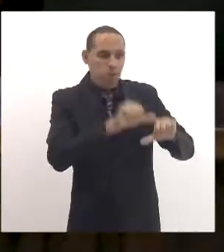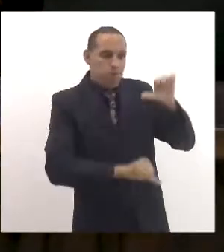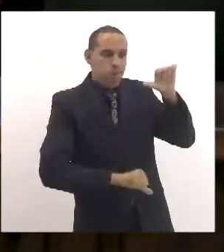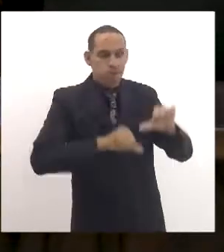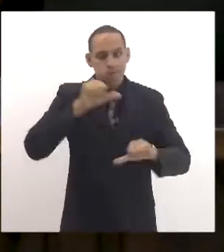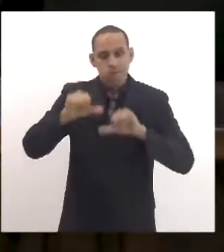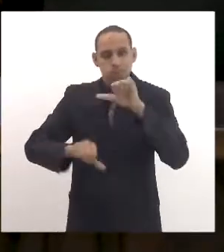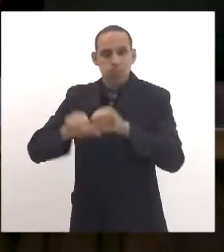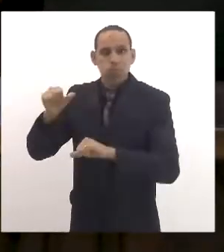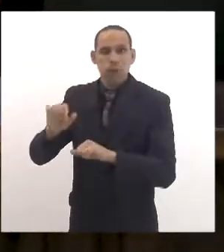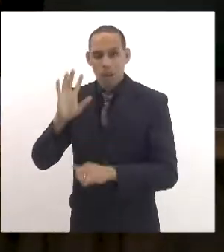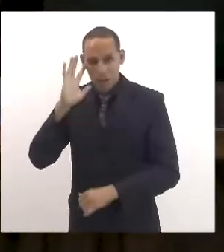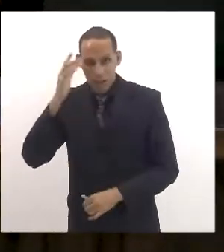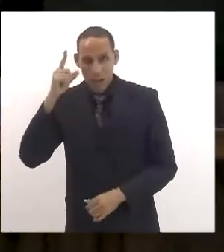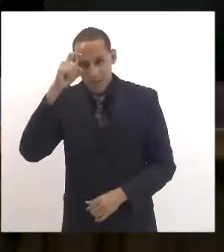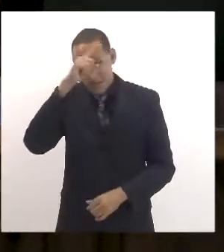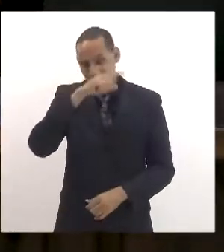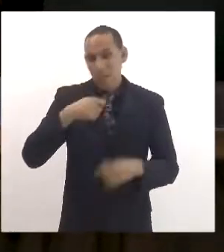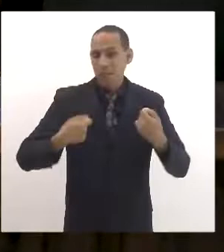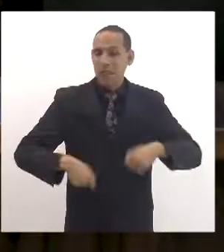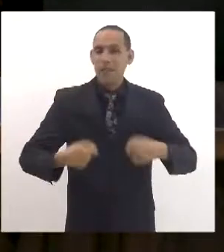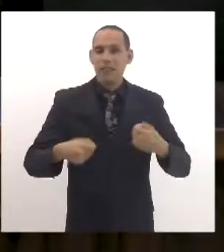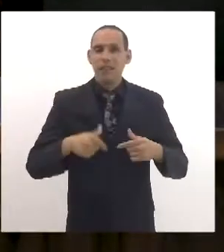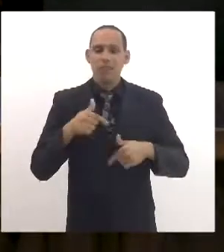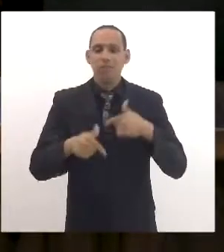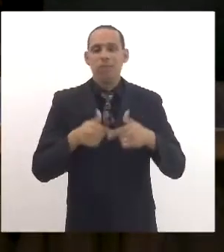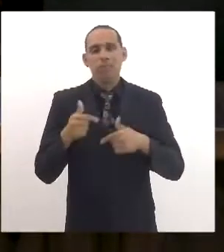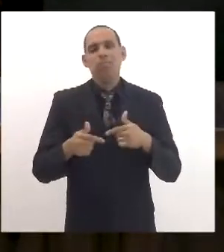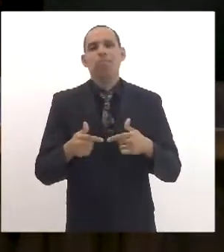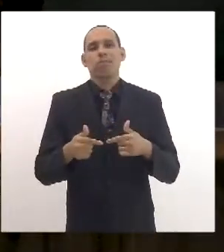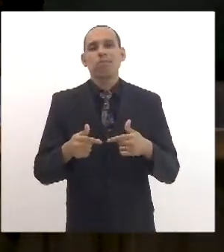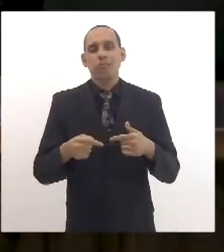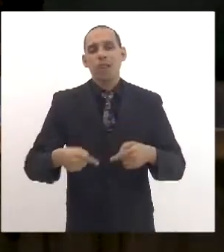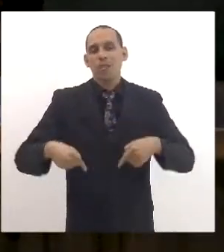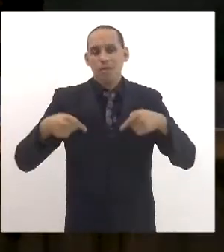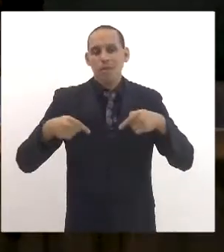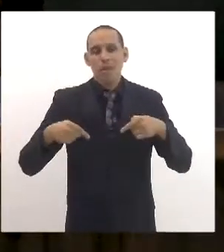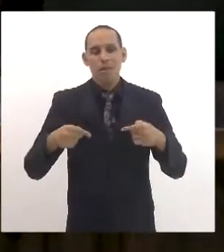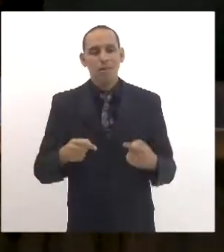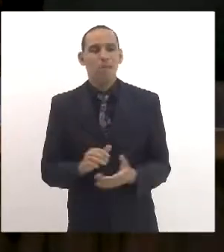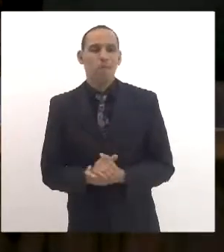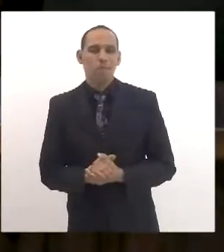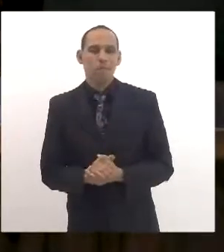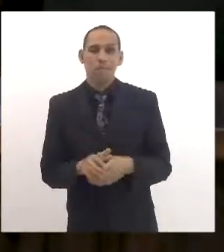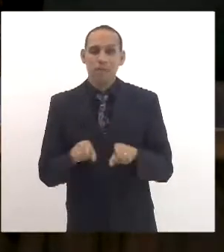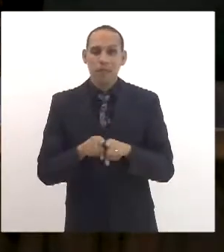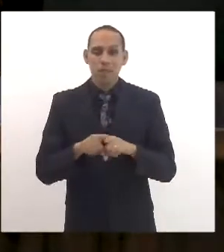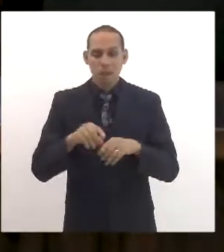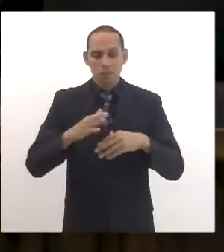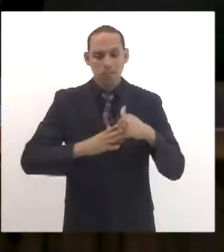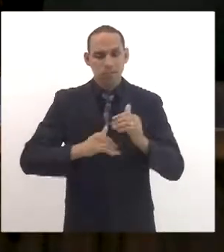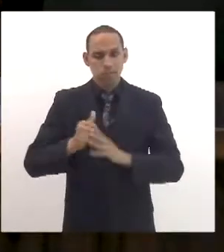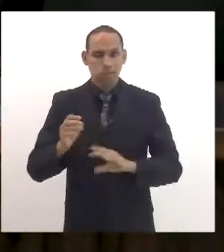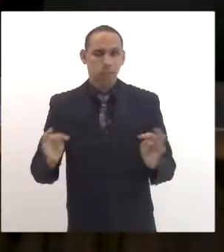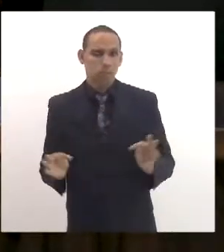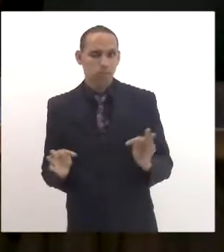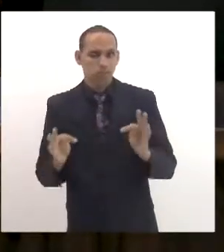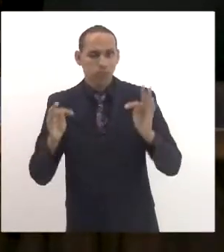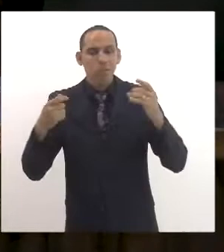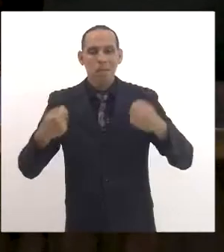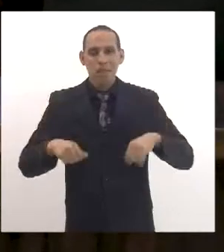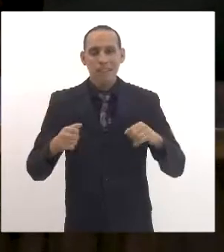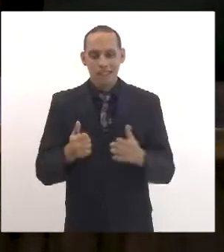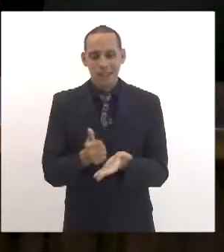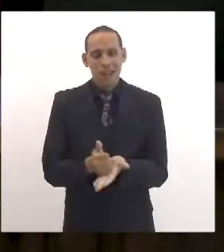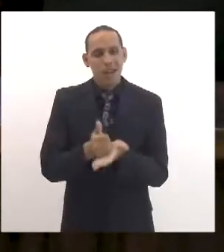complexas para responder aos desafios do emprego, que tenham como base a massificação da competência e o uso de tecnologias para